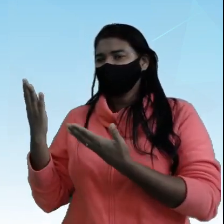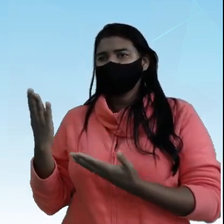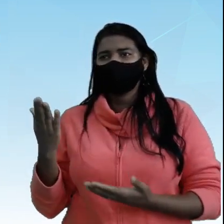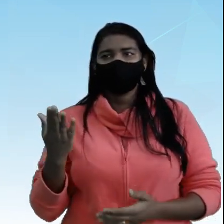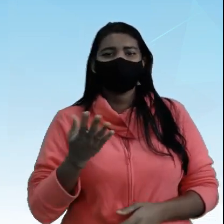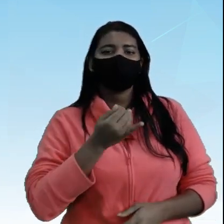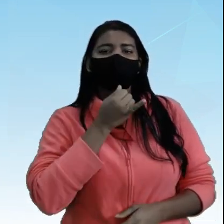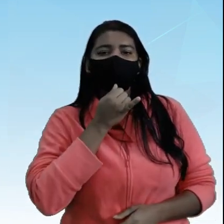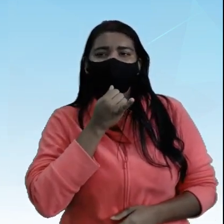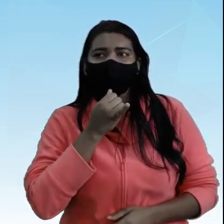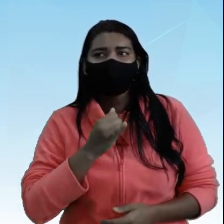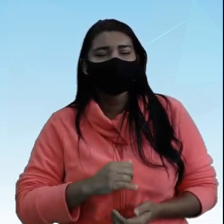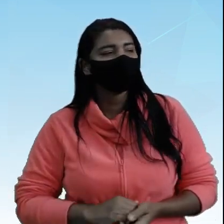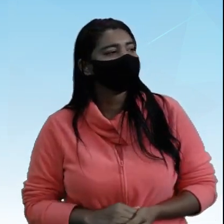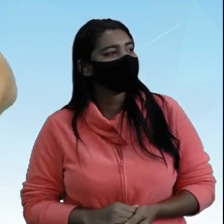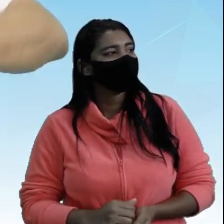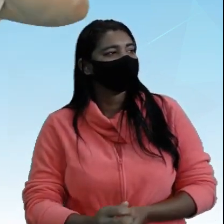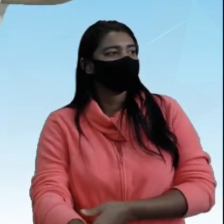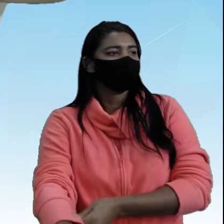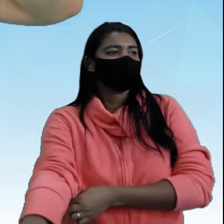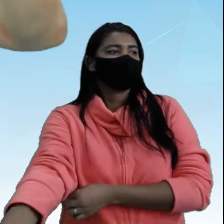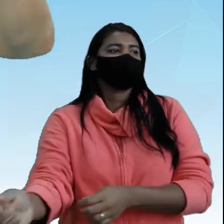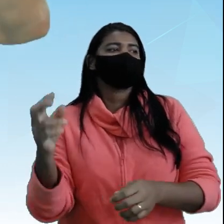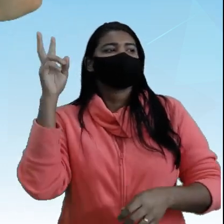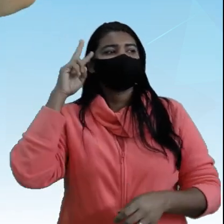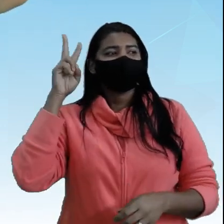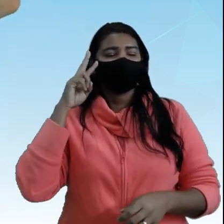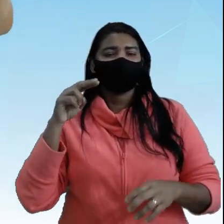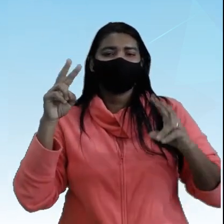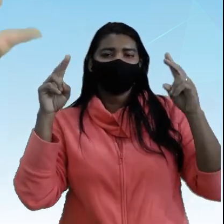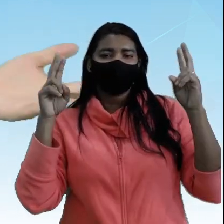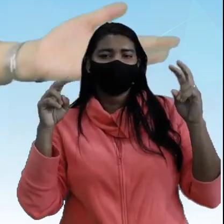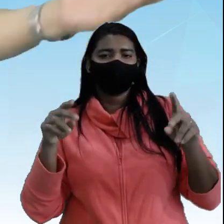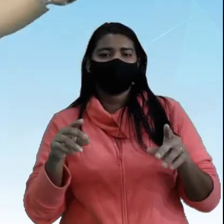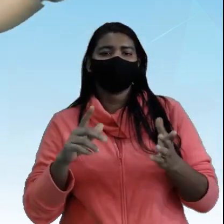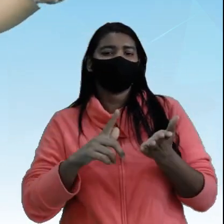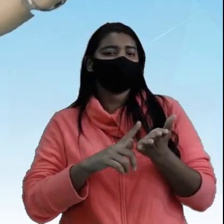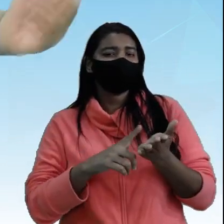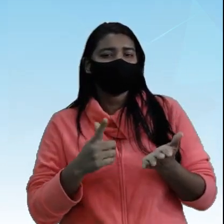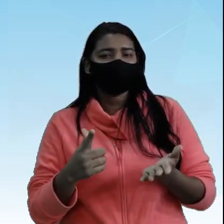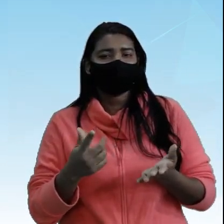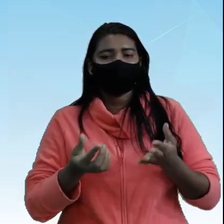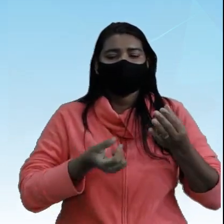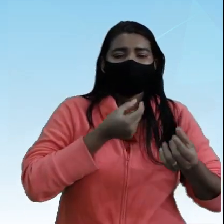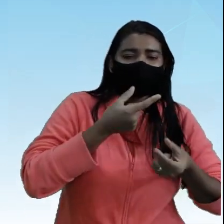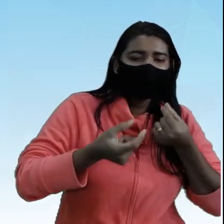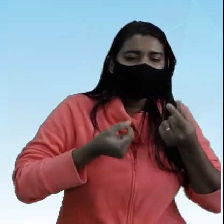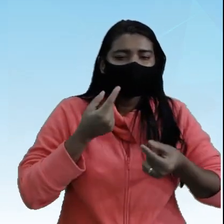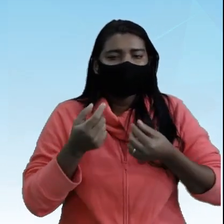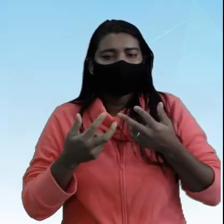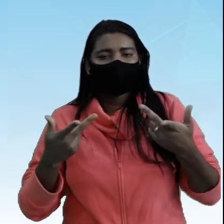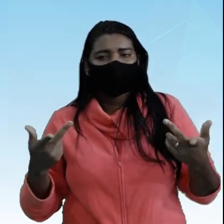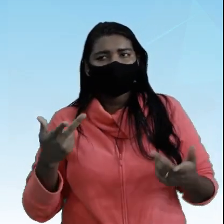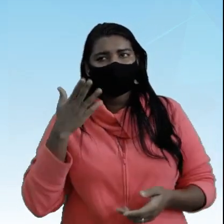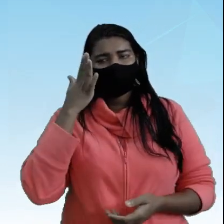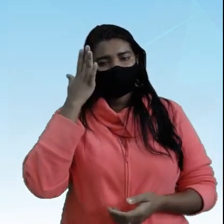Obrigado, Jonathan. Certo? Então, lembrar também, eu uso aspas para marcar uma gíria, uma ironia.